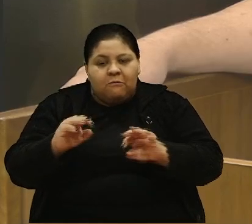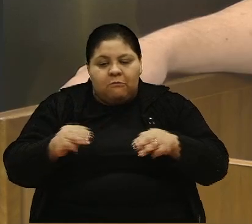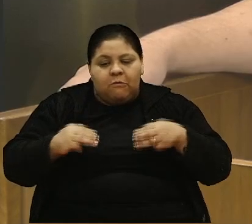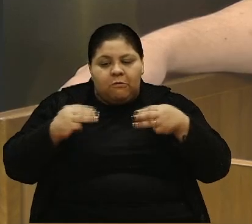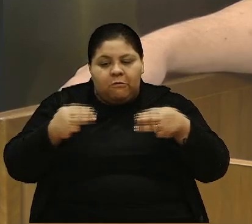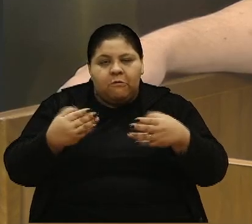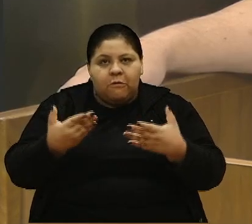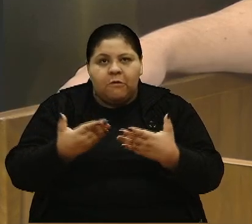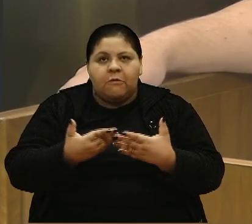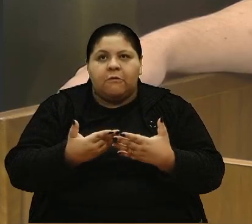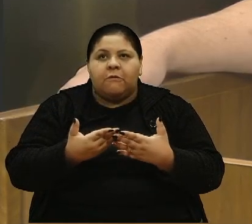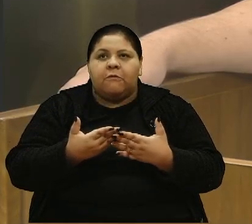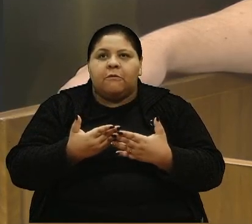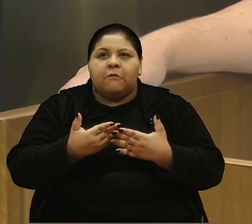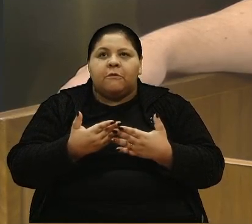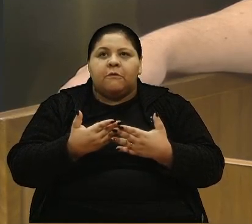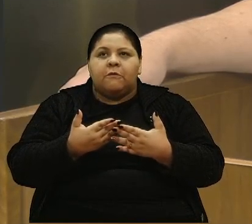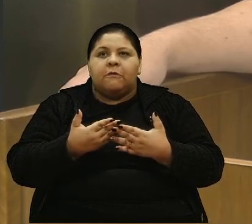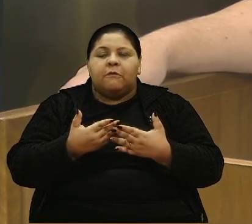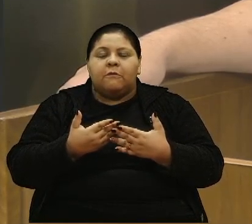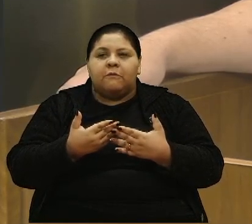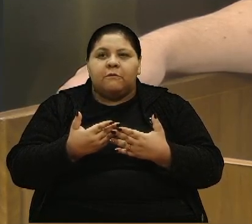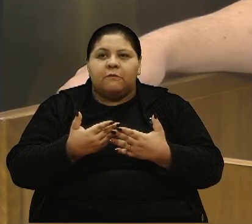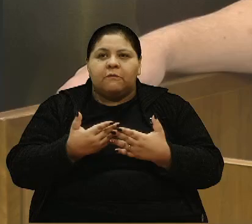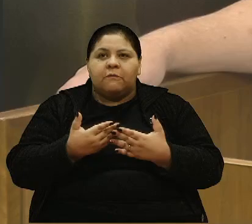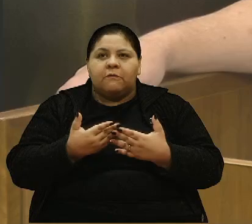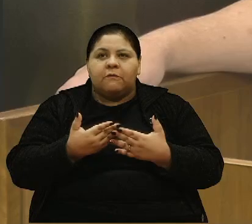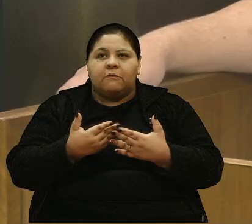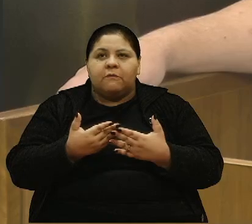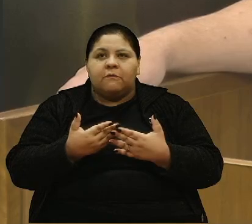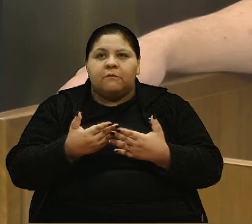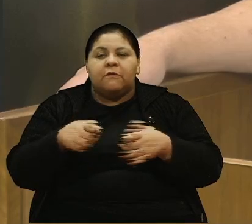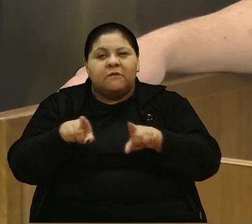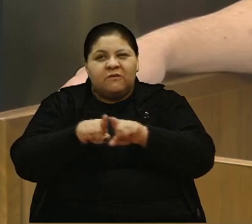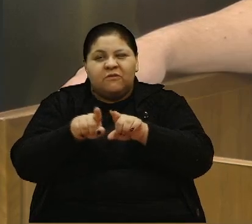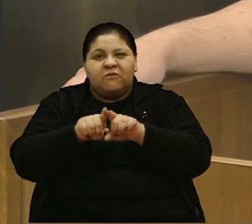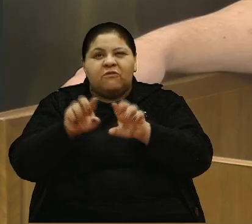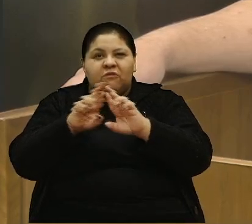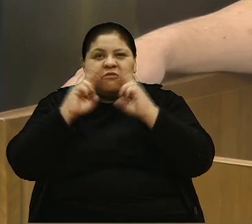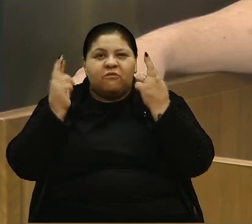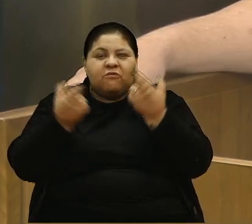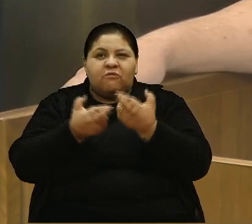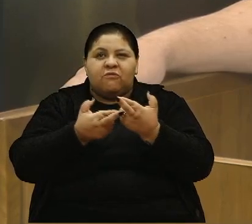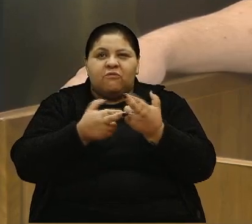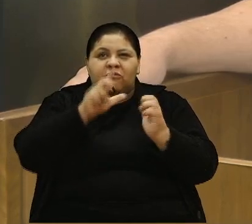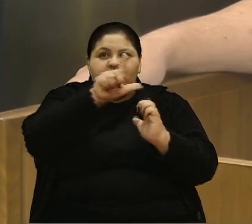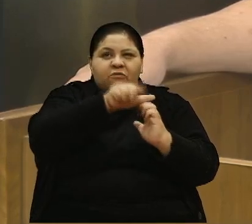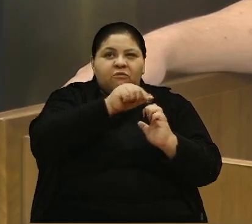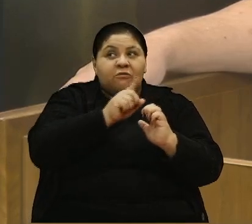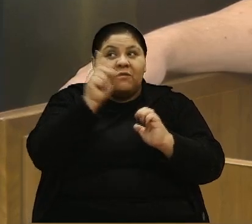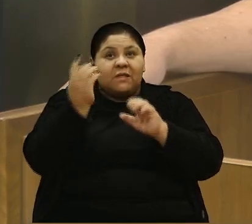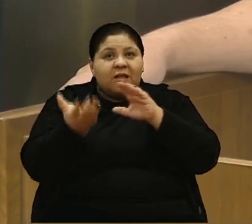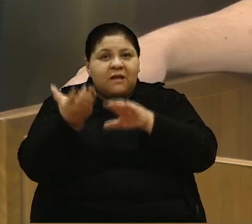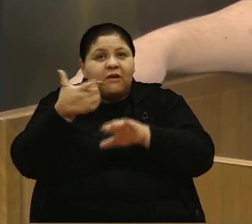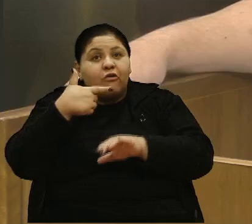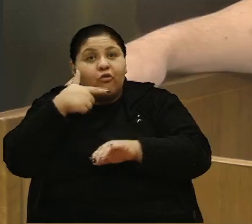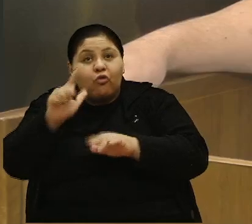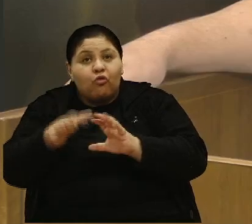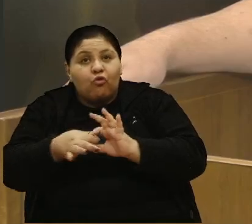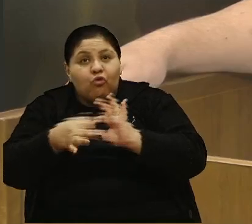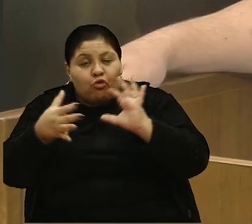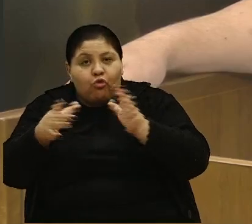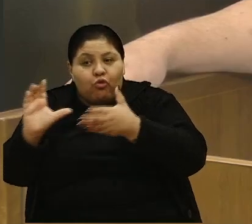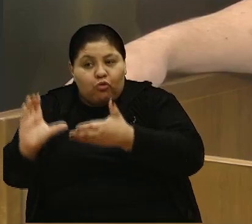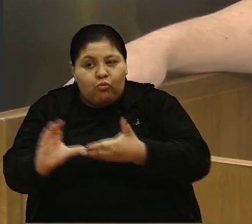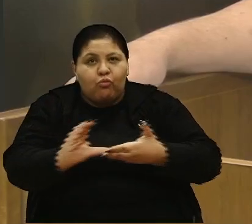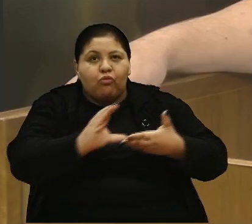Permite um pequeno parte, vereador Daniel. Na sequência. E articulando, inclusive, reuniões com empresários de Caxias lá em Brasília, e já conseguiu liberar, inclusive, recursos